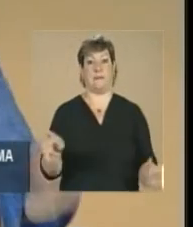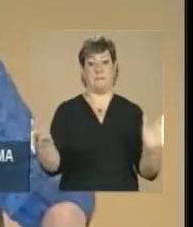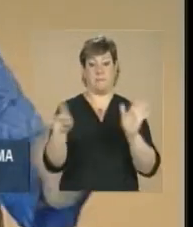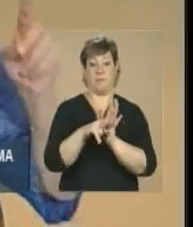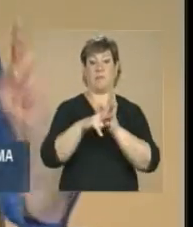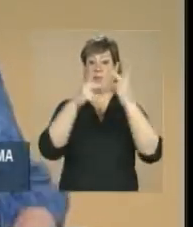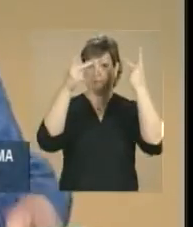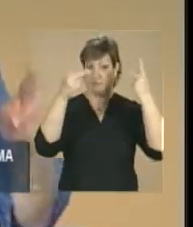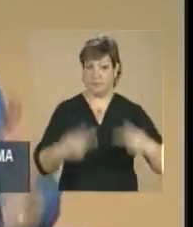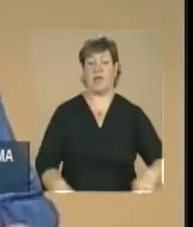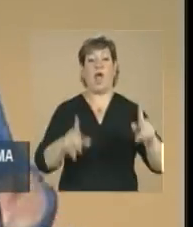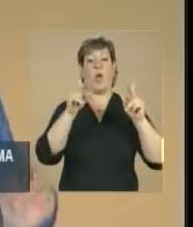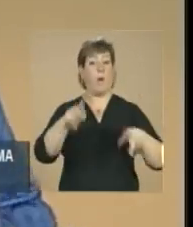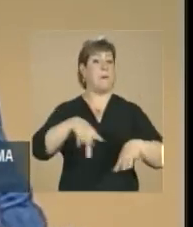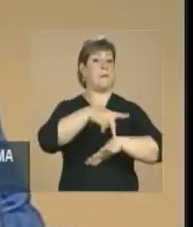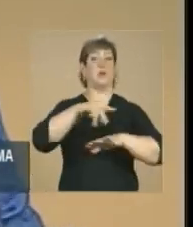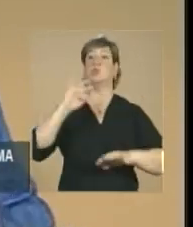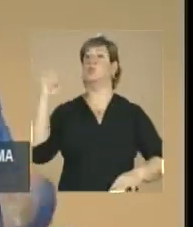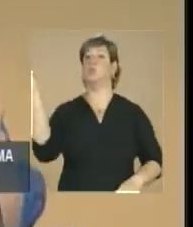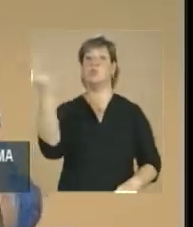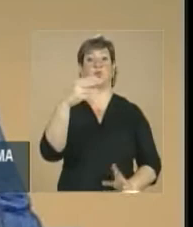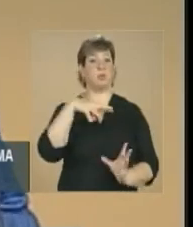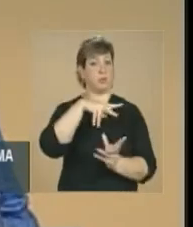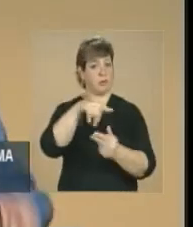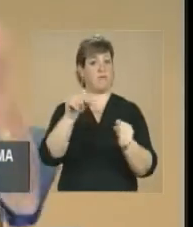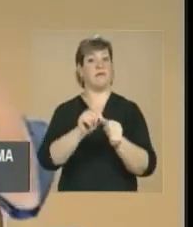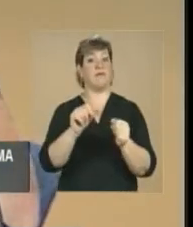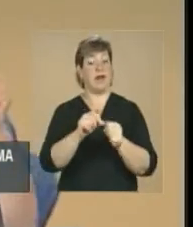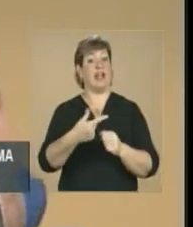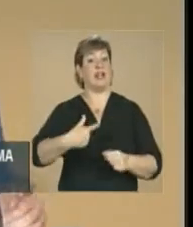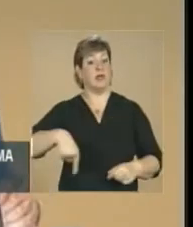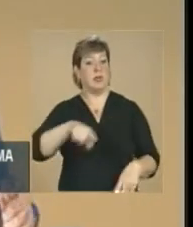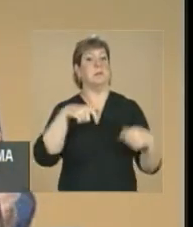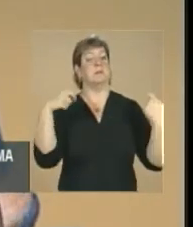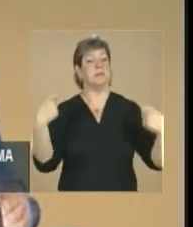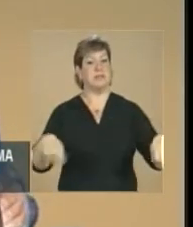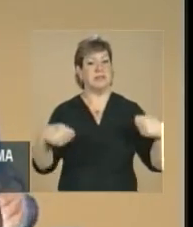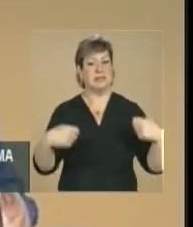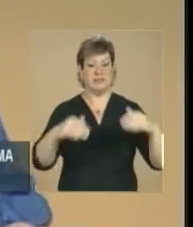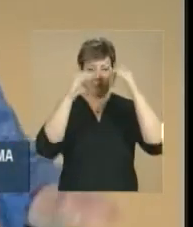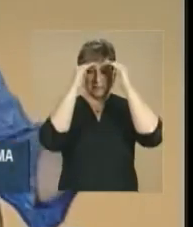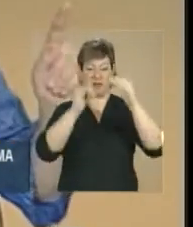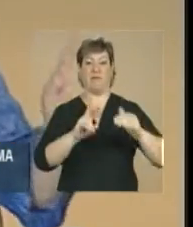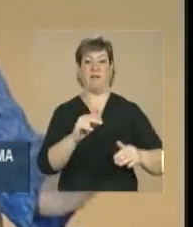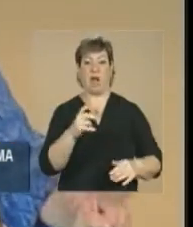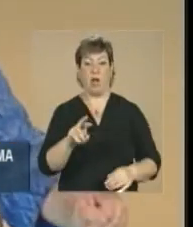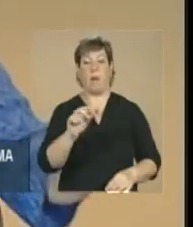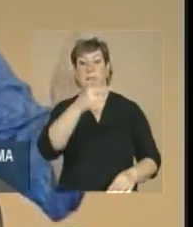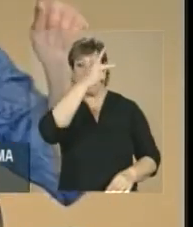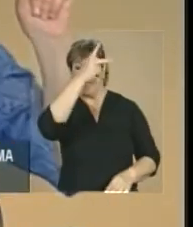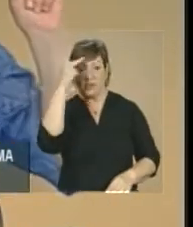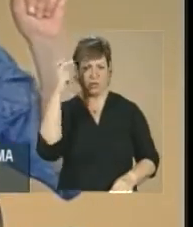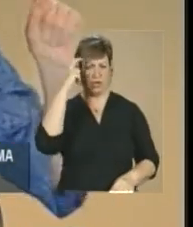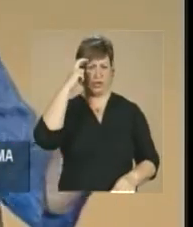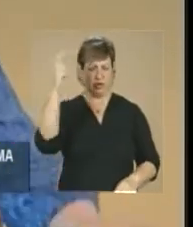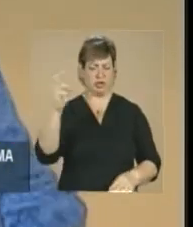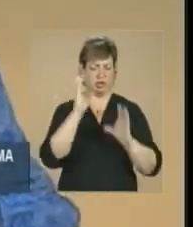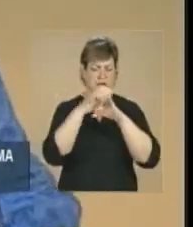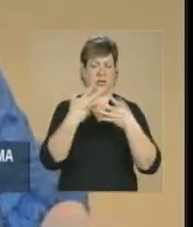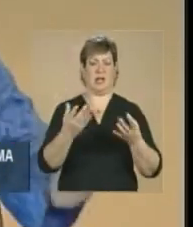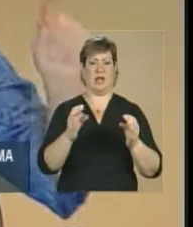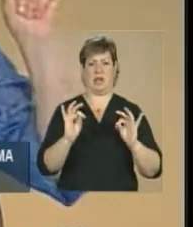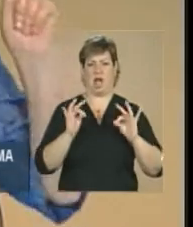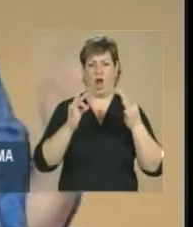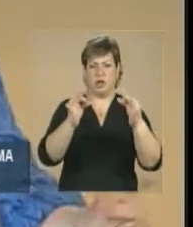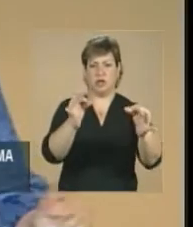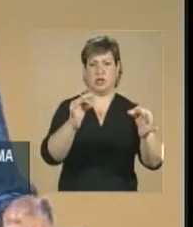como todos os países do mundo fazem. Nós temos de socialmente valorizar o cientista, o